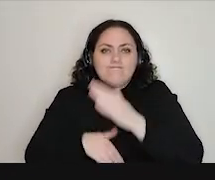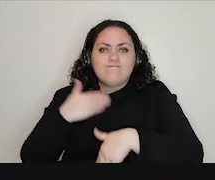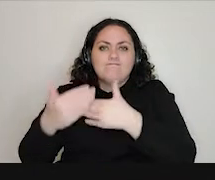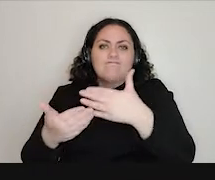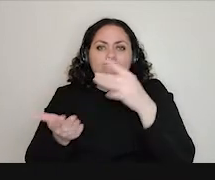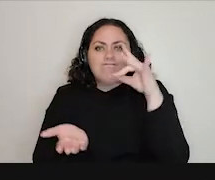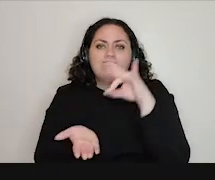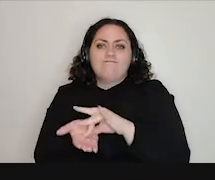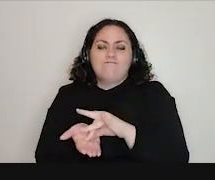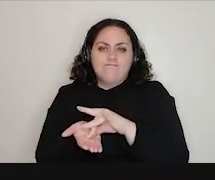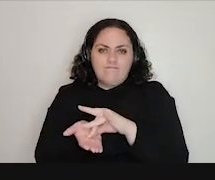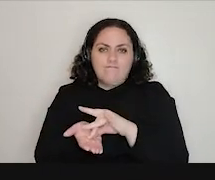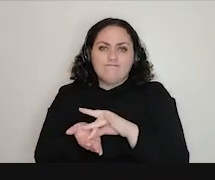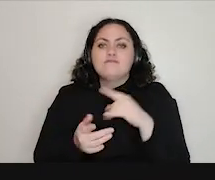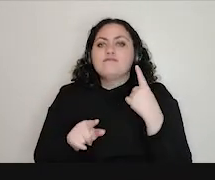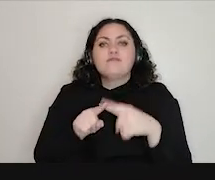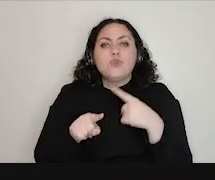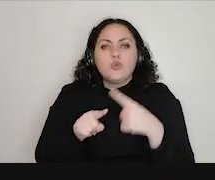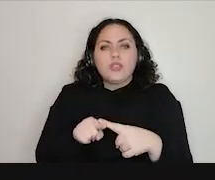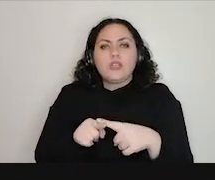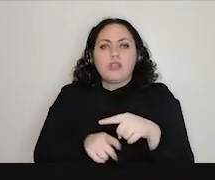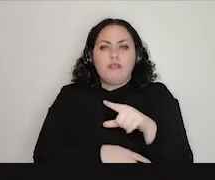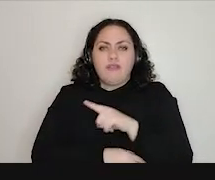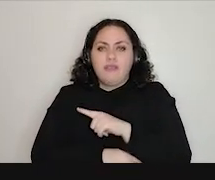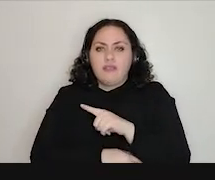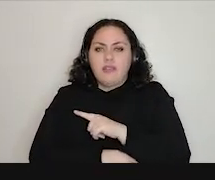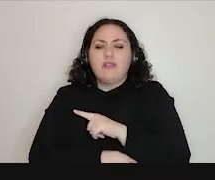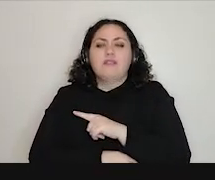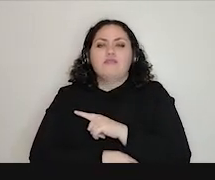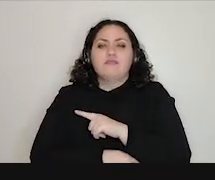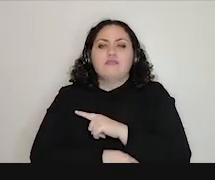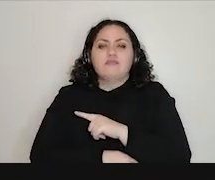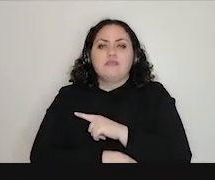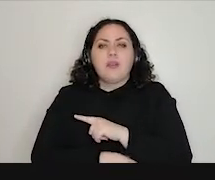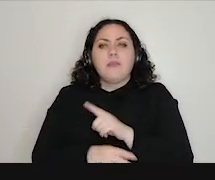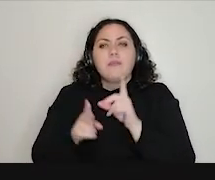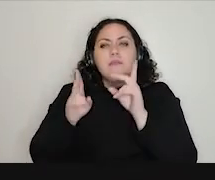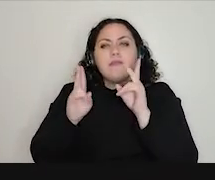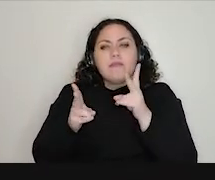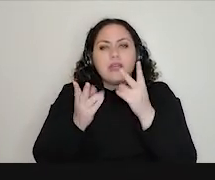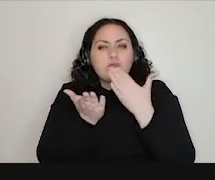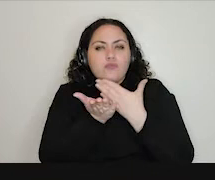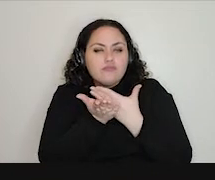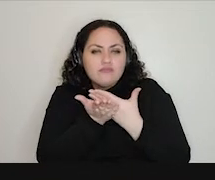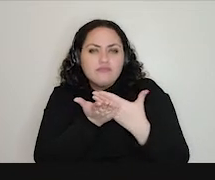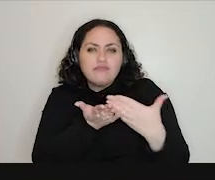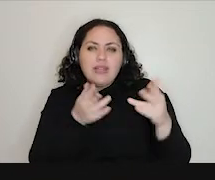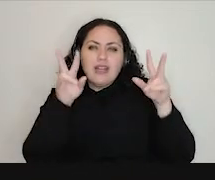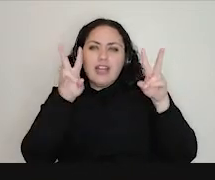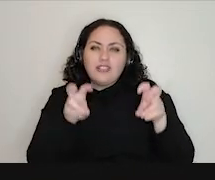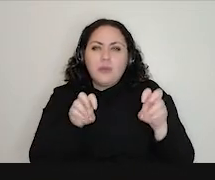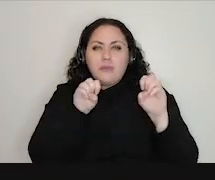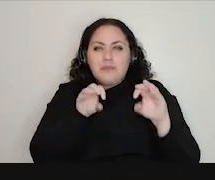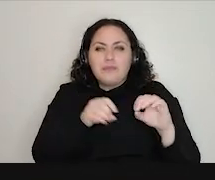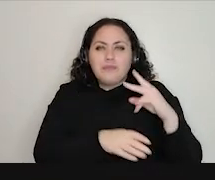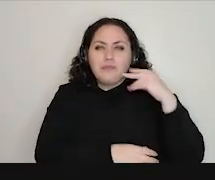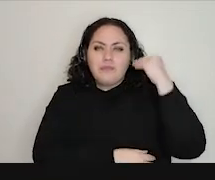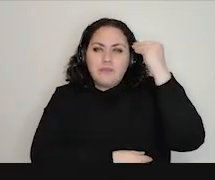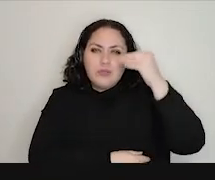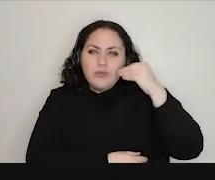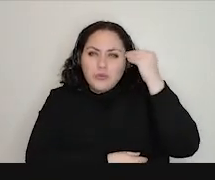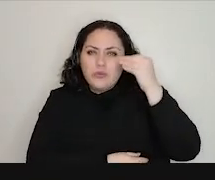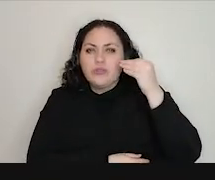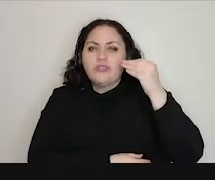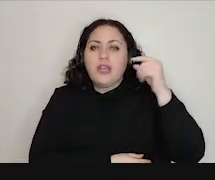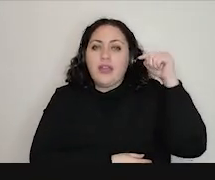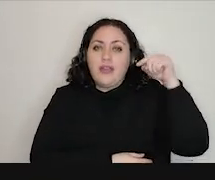conseguiu concretizar. Porque toda a epistemologia da educação, do ensino, é uma